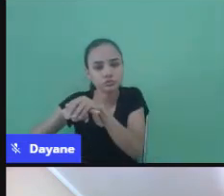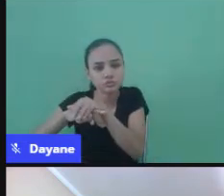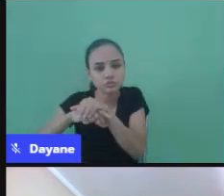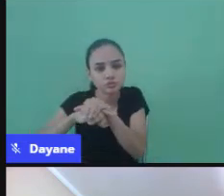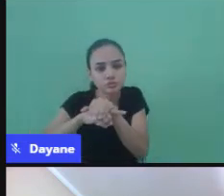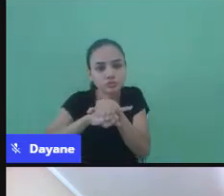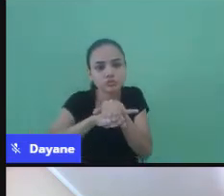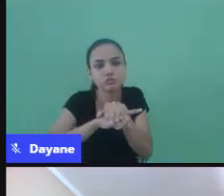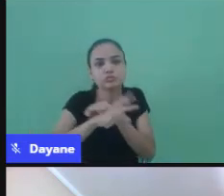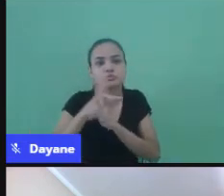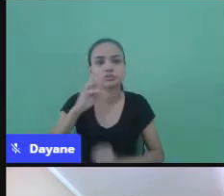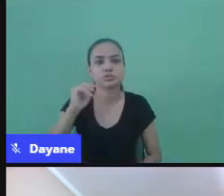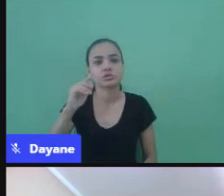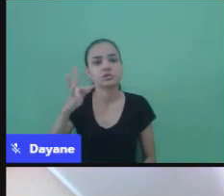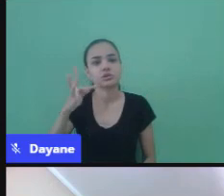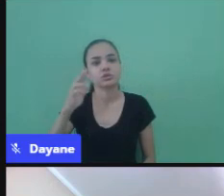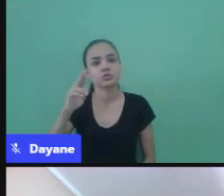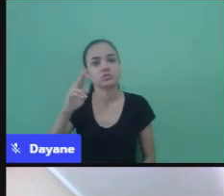uma atividade